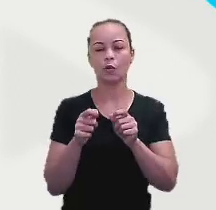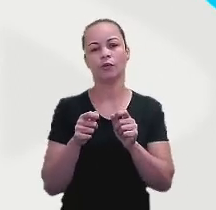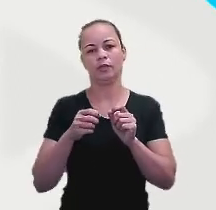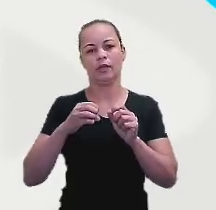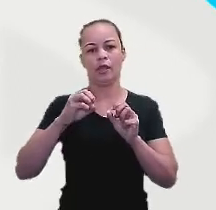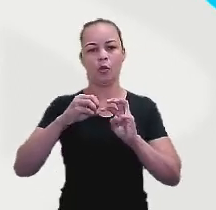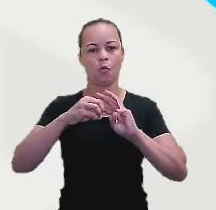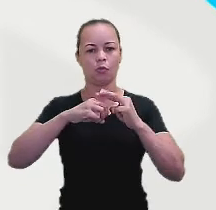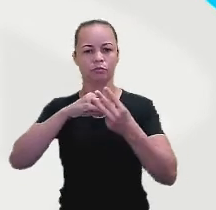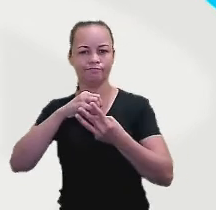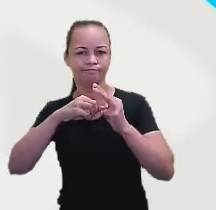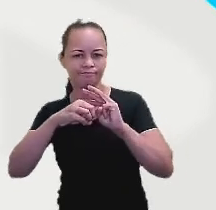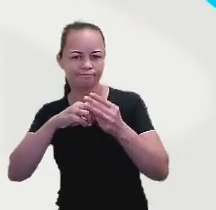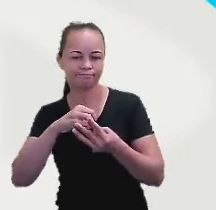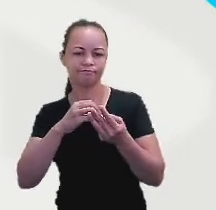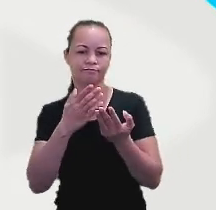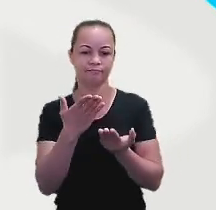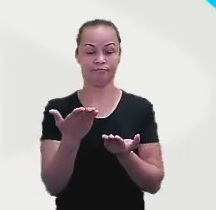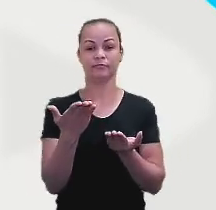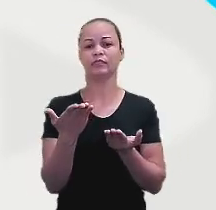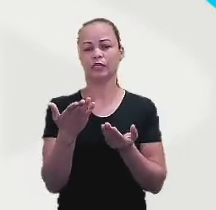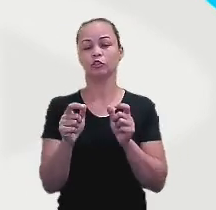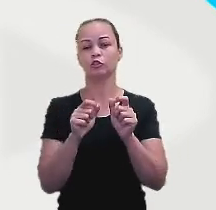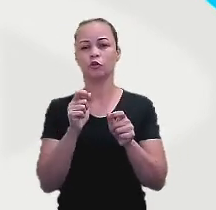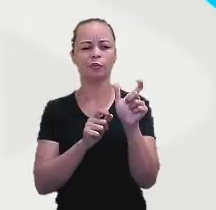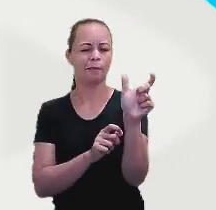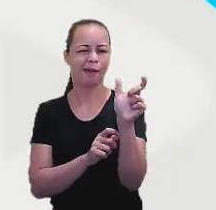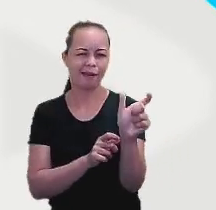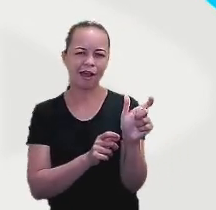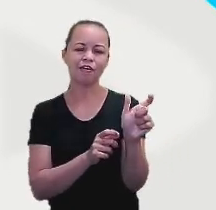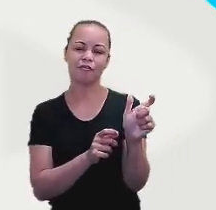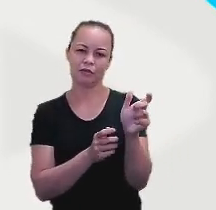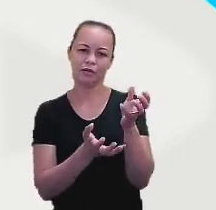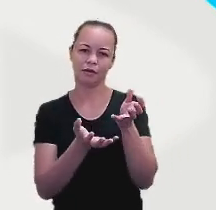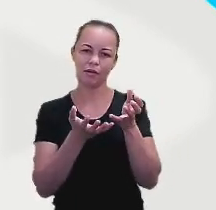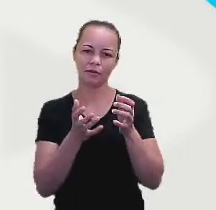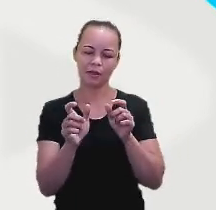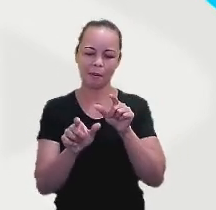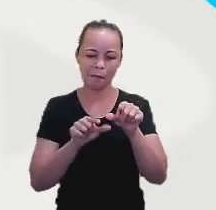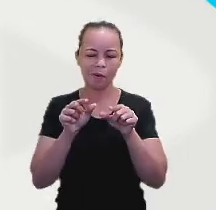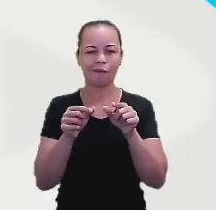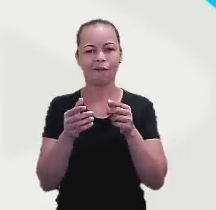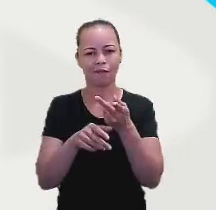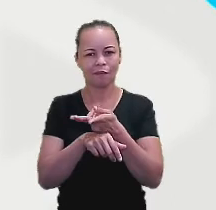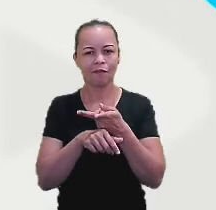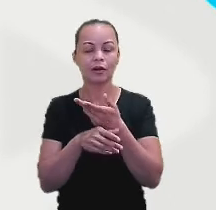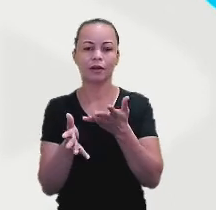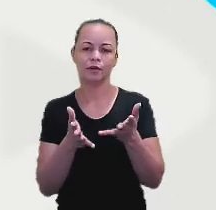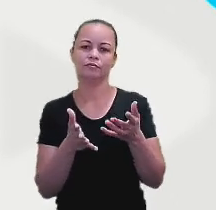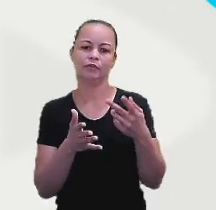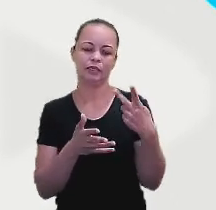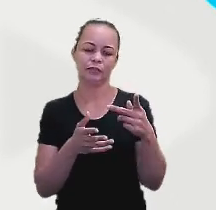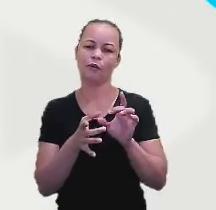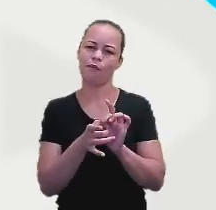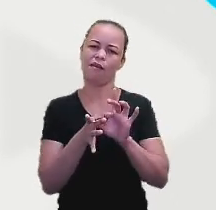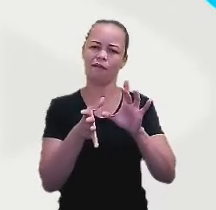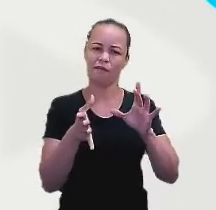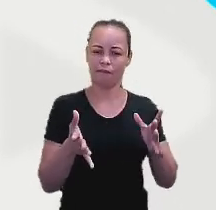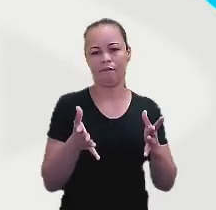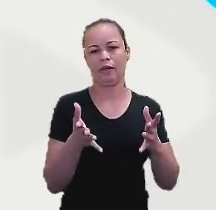sobre determinado assunto, determinada palavra. Então, é uma enciclopédia livre. Então, tem muito aí também